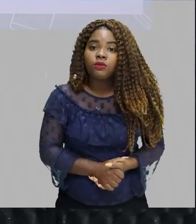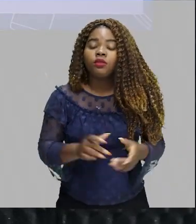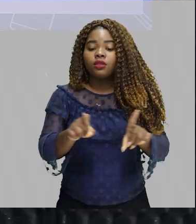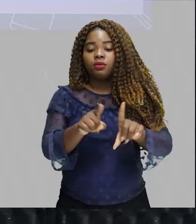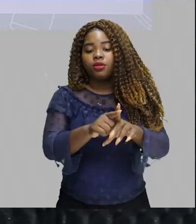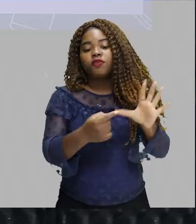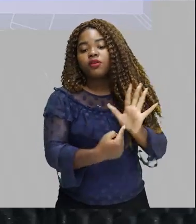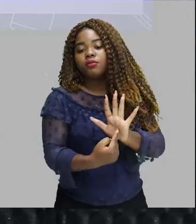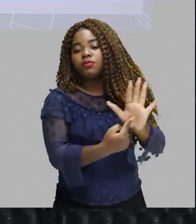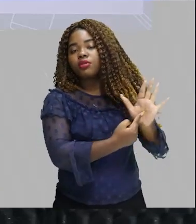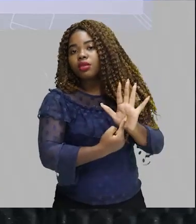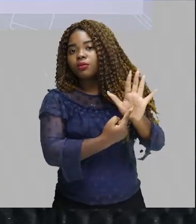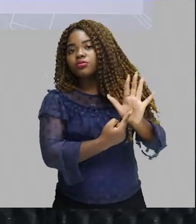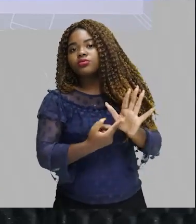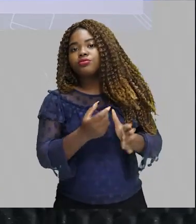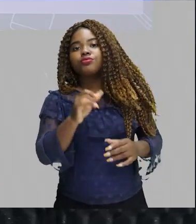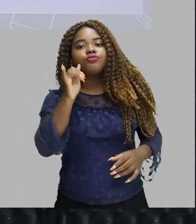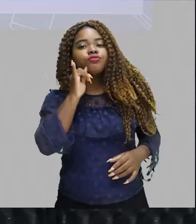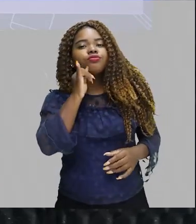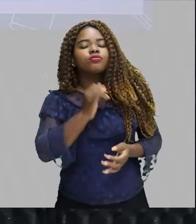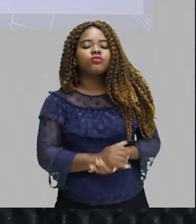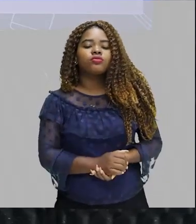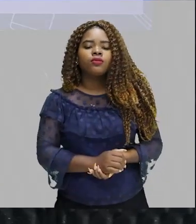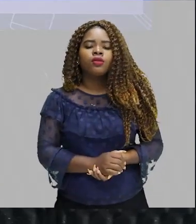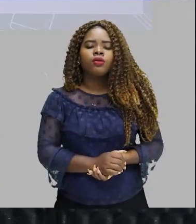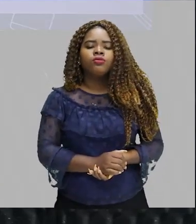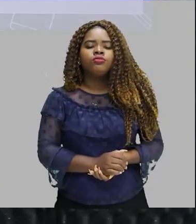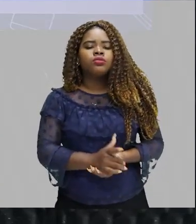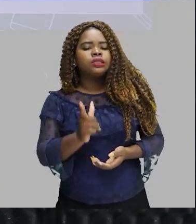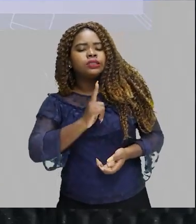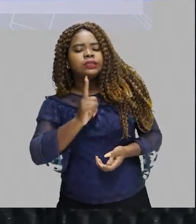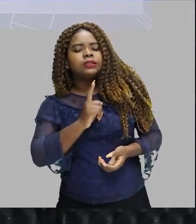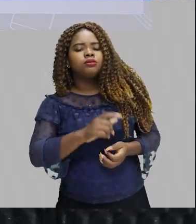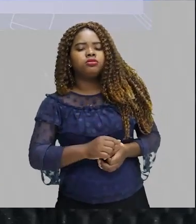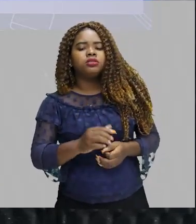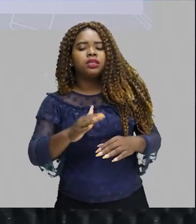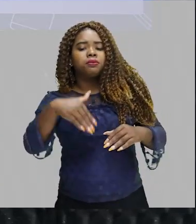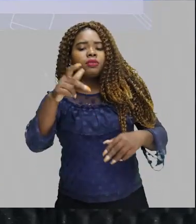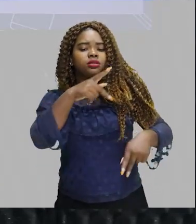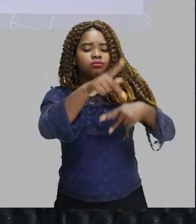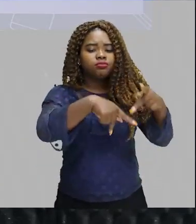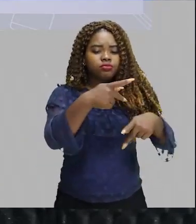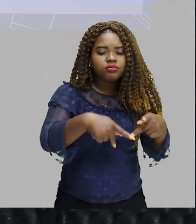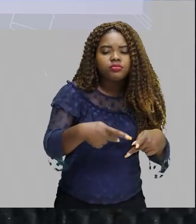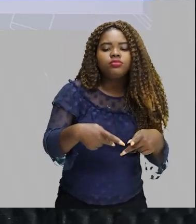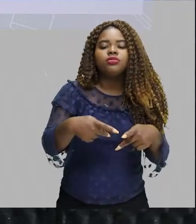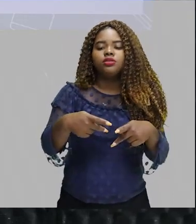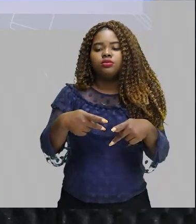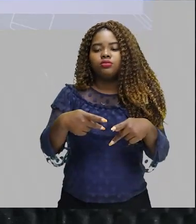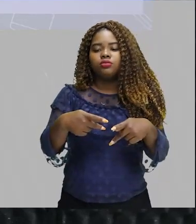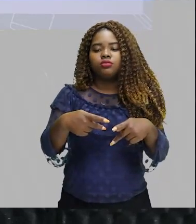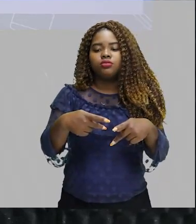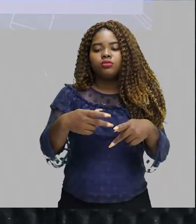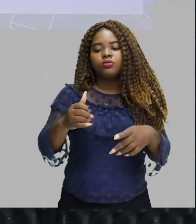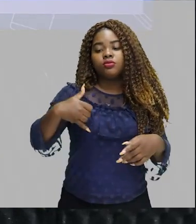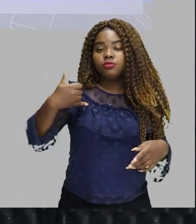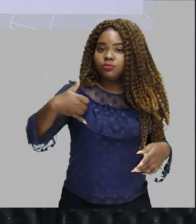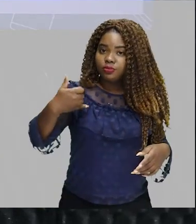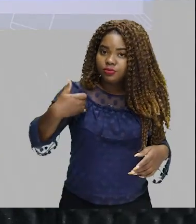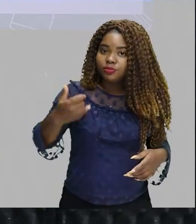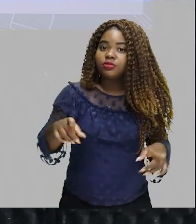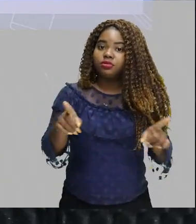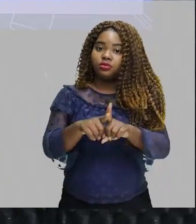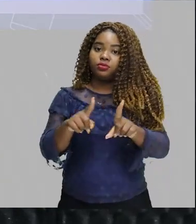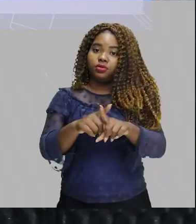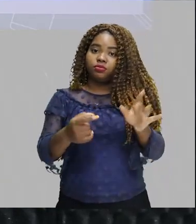por exemplo, onde eu tenho aí maior concentração populacional em faixa de idade. E ele também, galera,